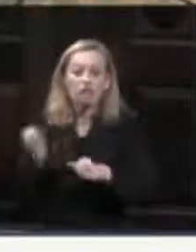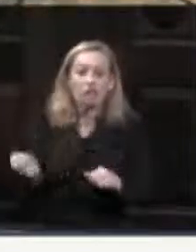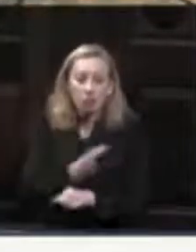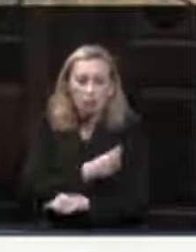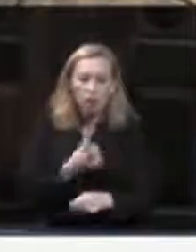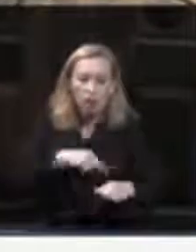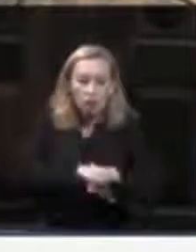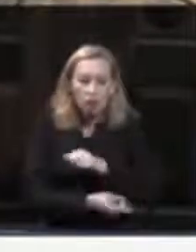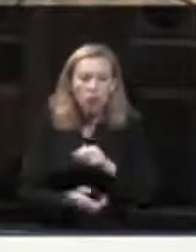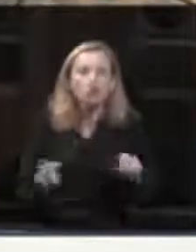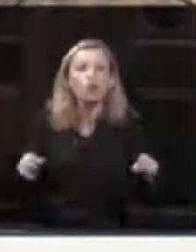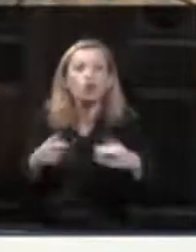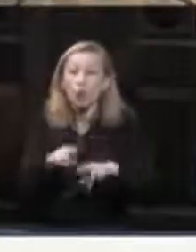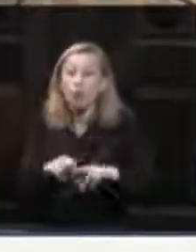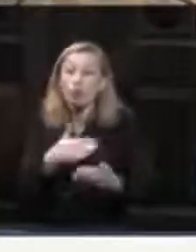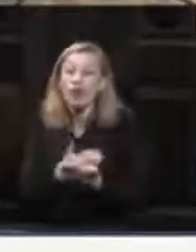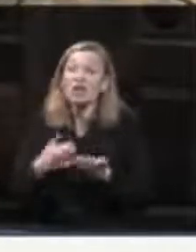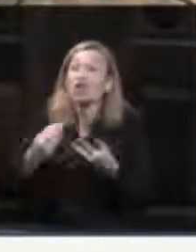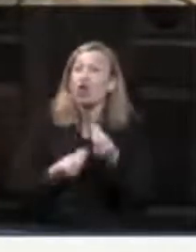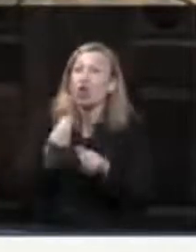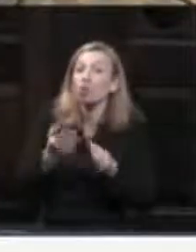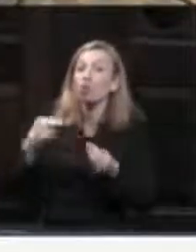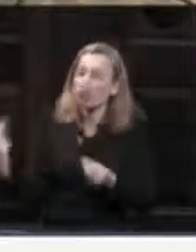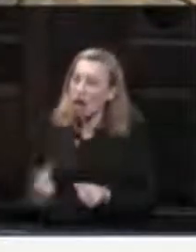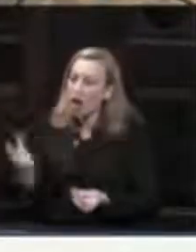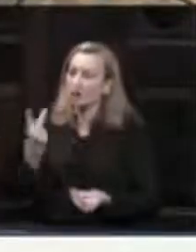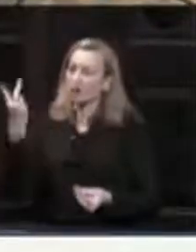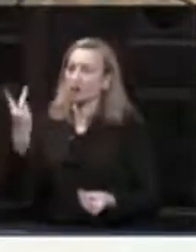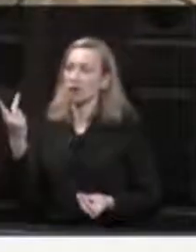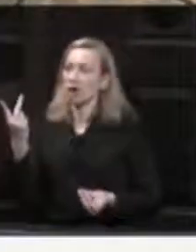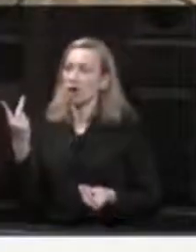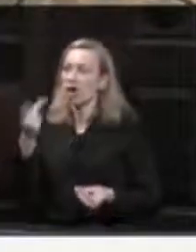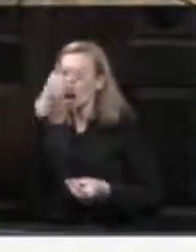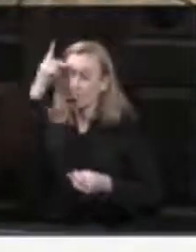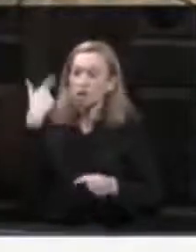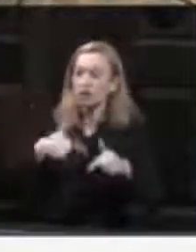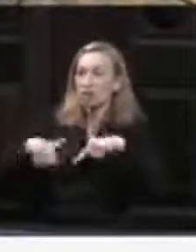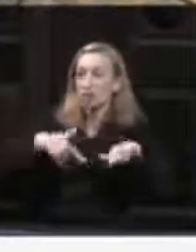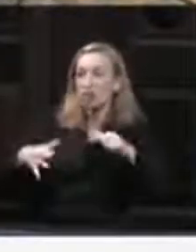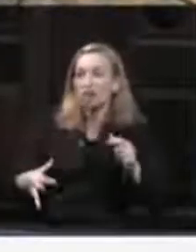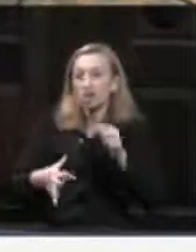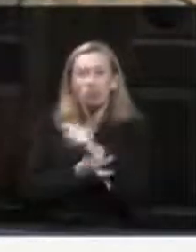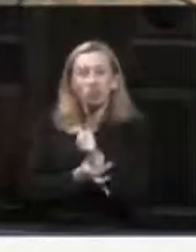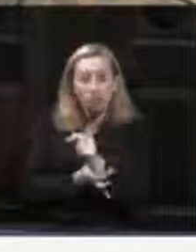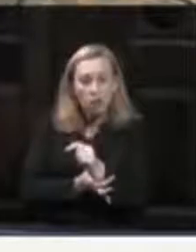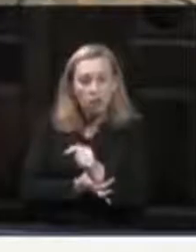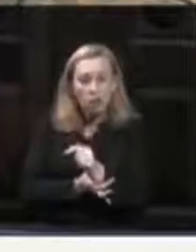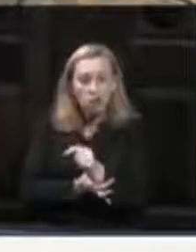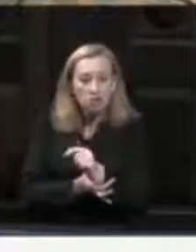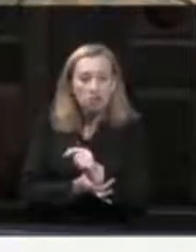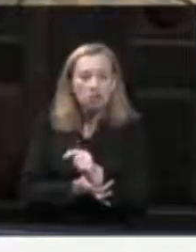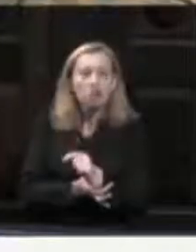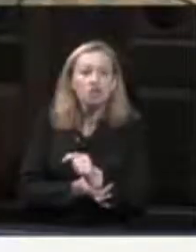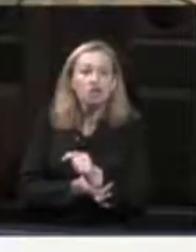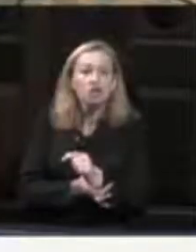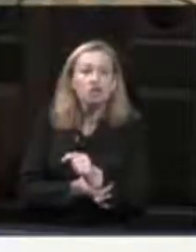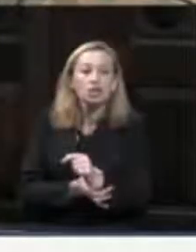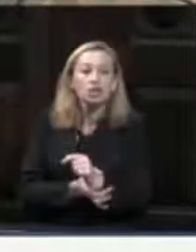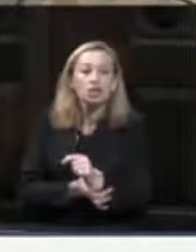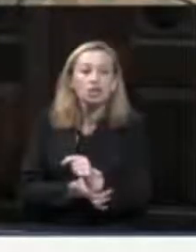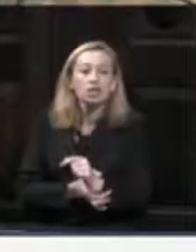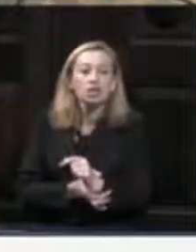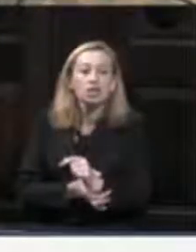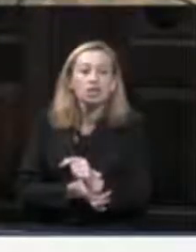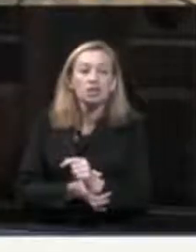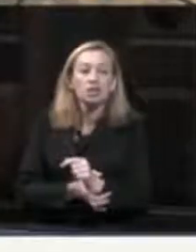comece por valorizar o agente do DEGAS, o agente sociocultural, o agente penitenciário, que são vítimas, sim,